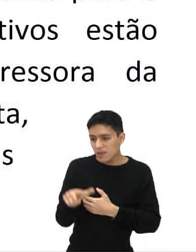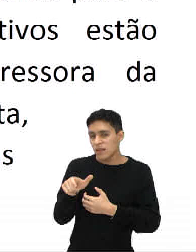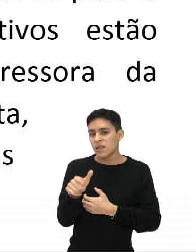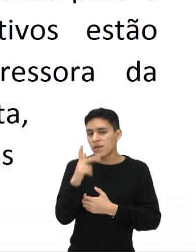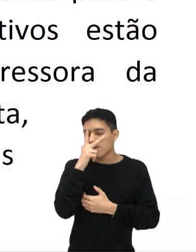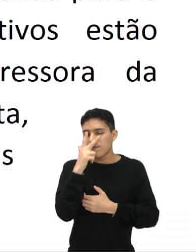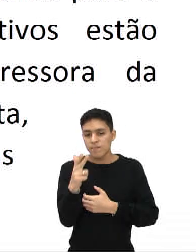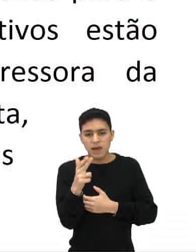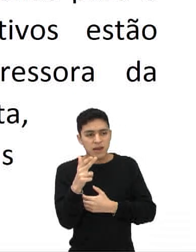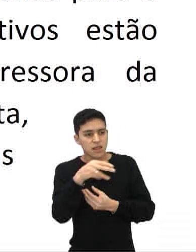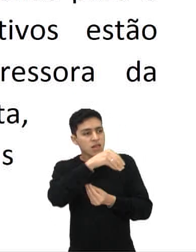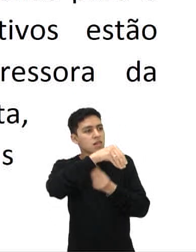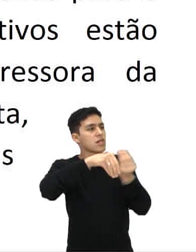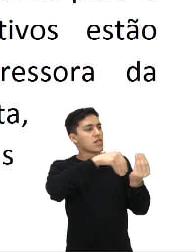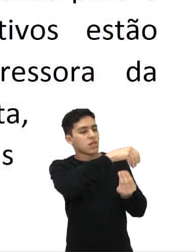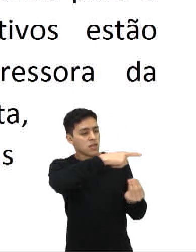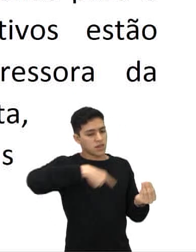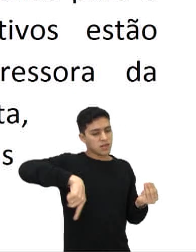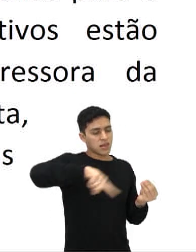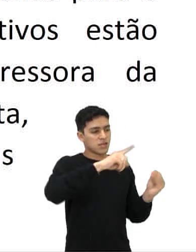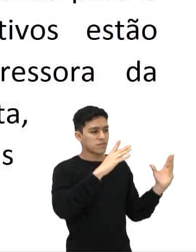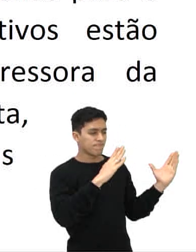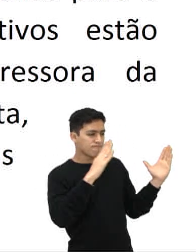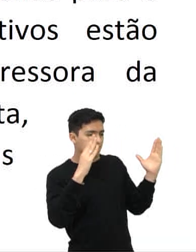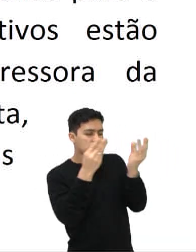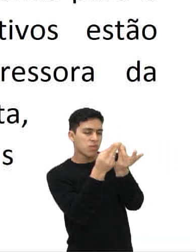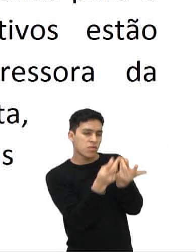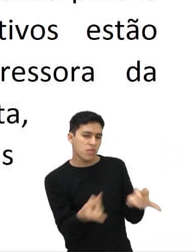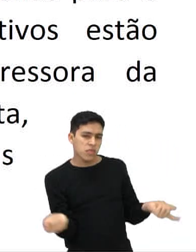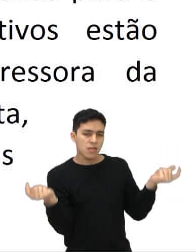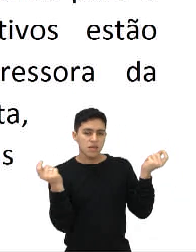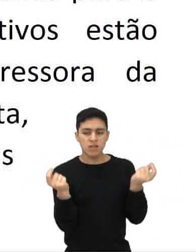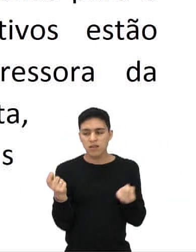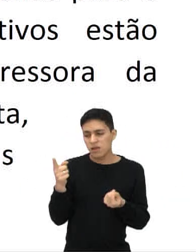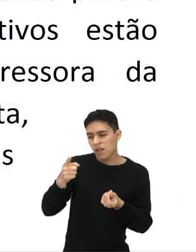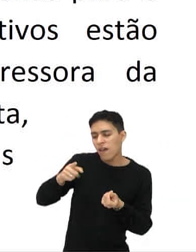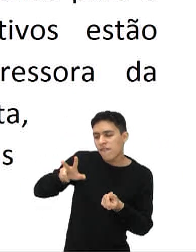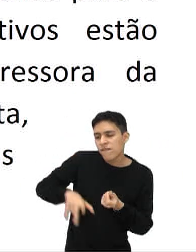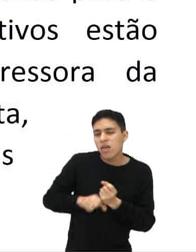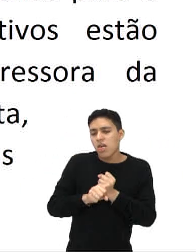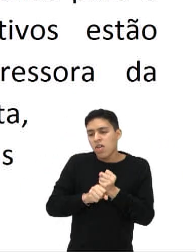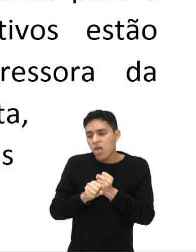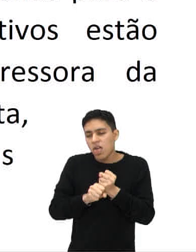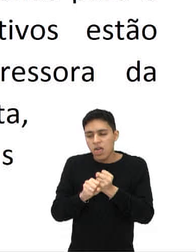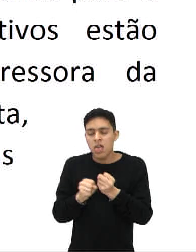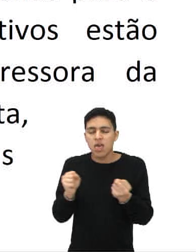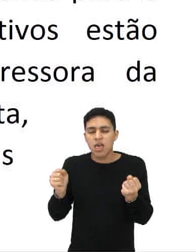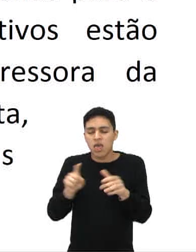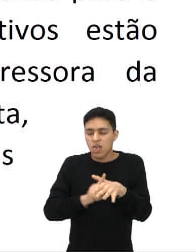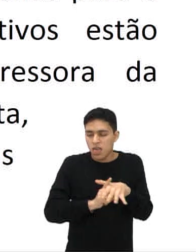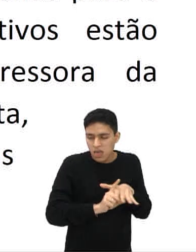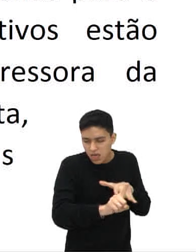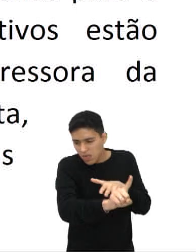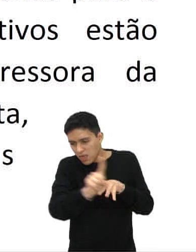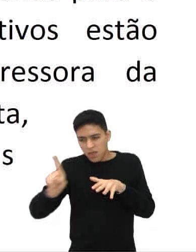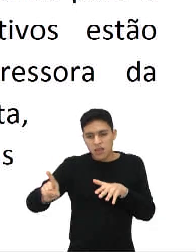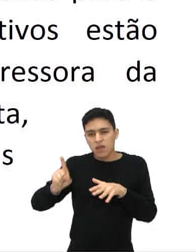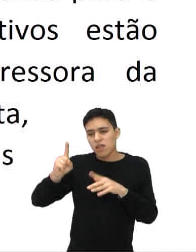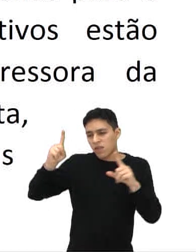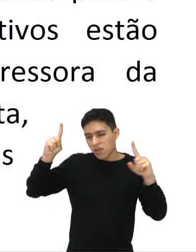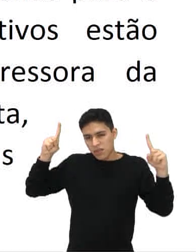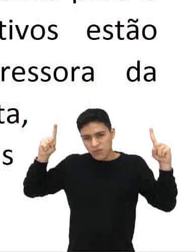estar imersos nesse panorama líquido, acaba por perpetuar a exclusão e a dificuldade